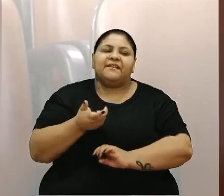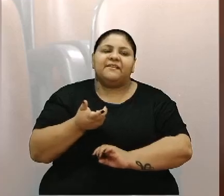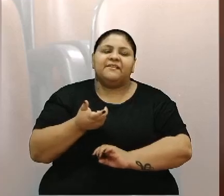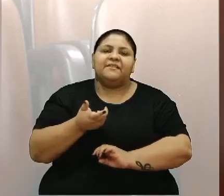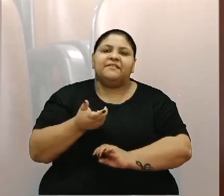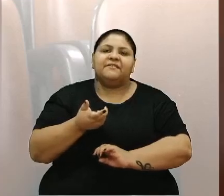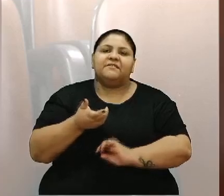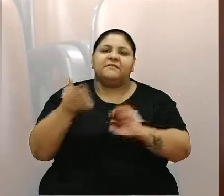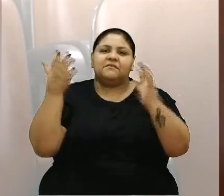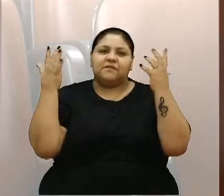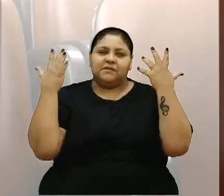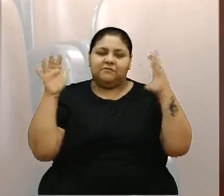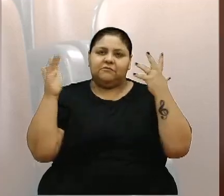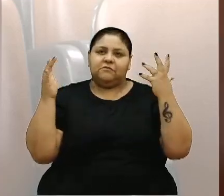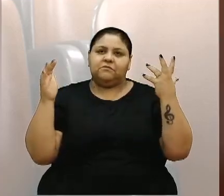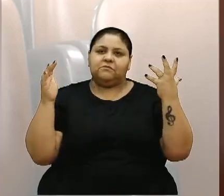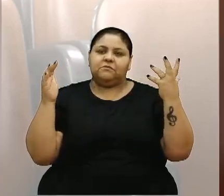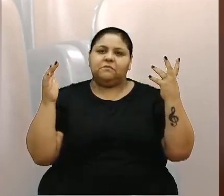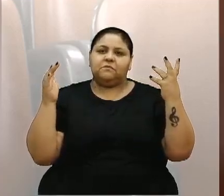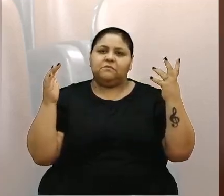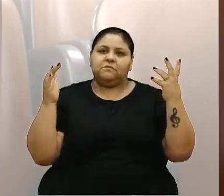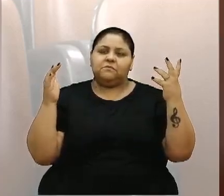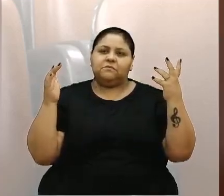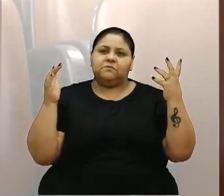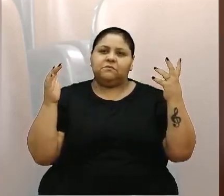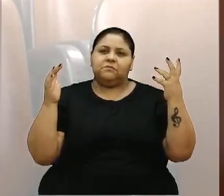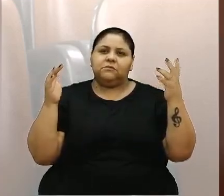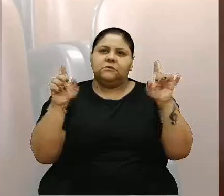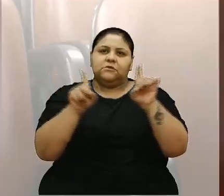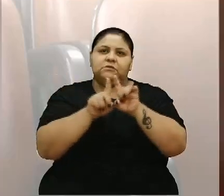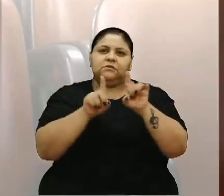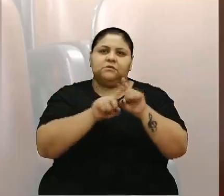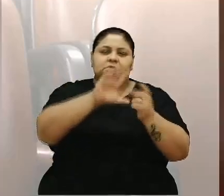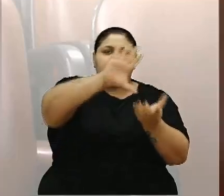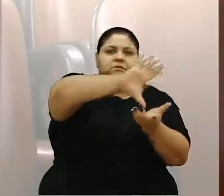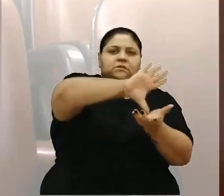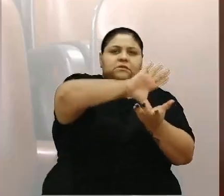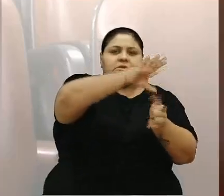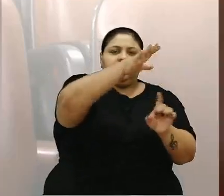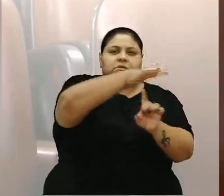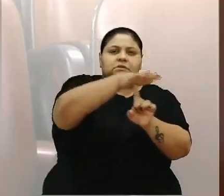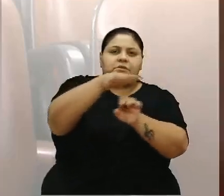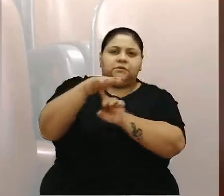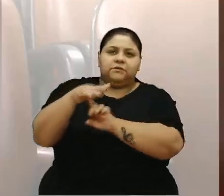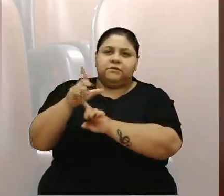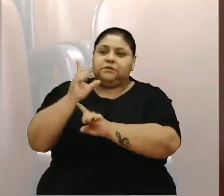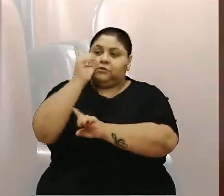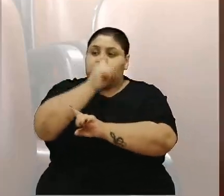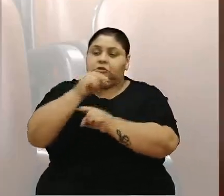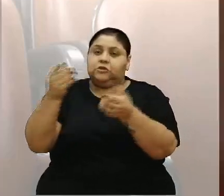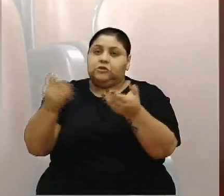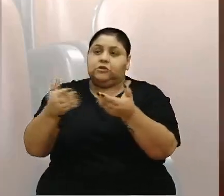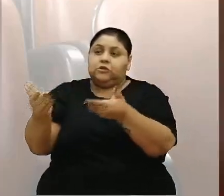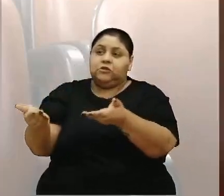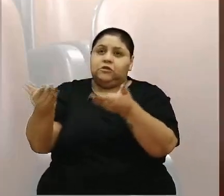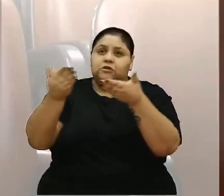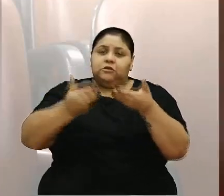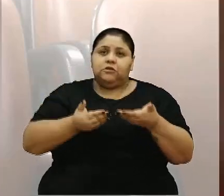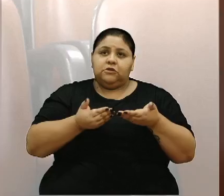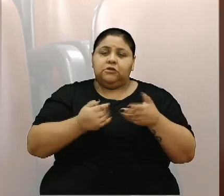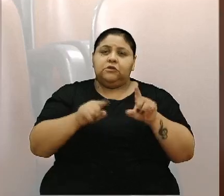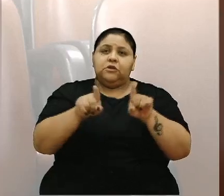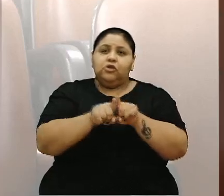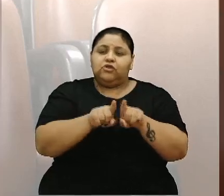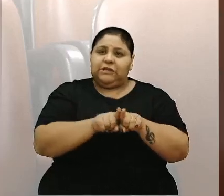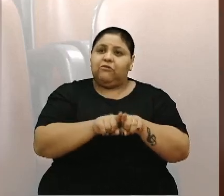um voto de congratulação. Aí a Praça das Feiras, que nesse domingo agora recebeu um público